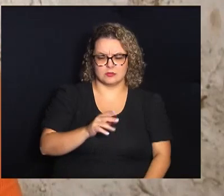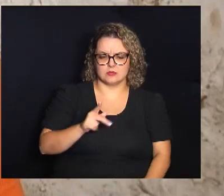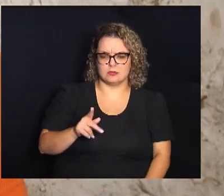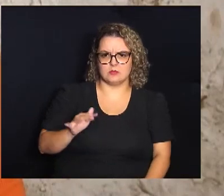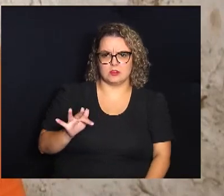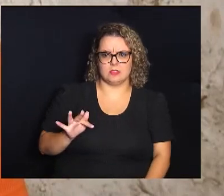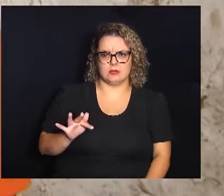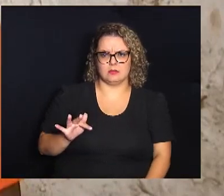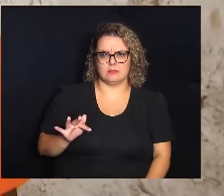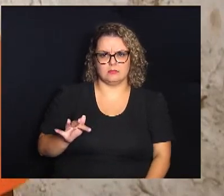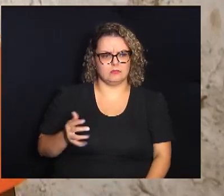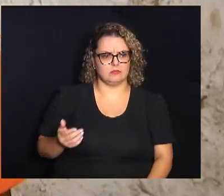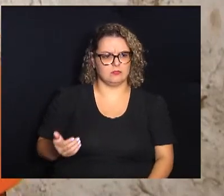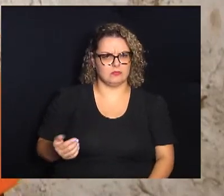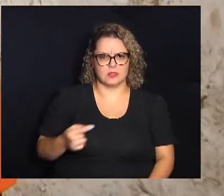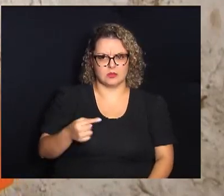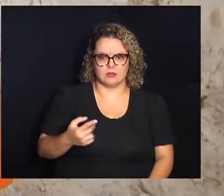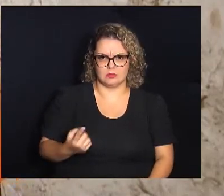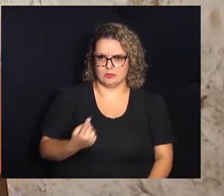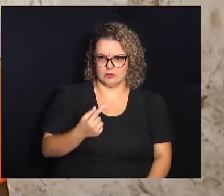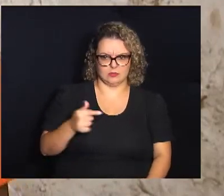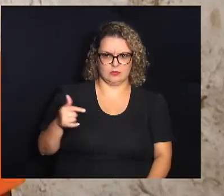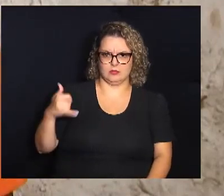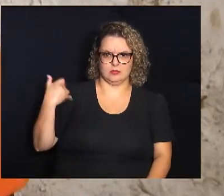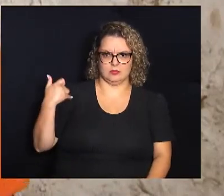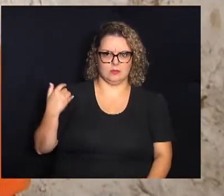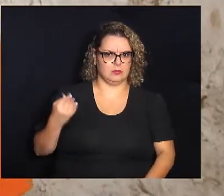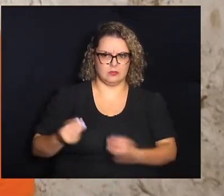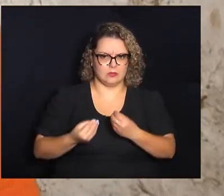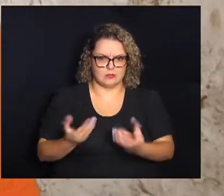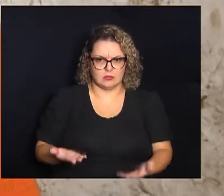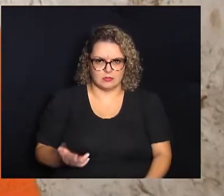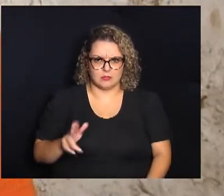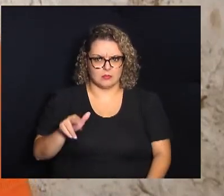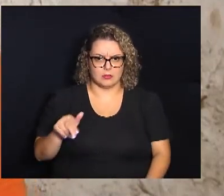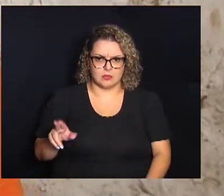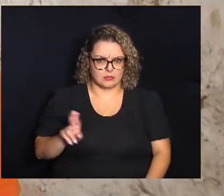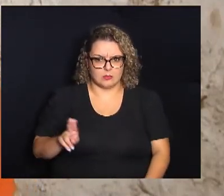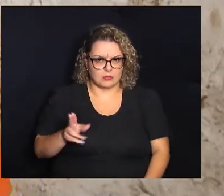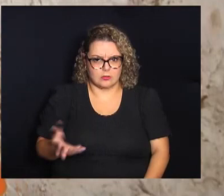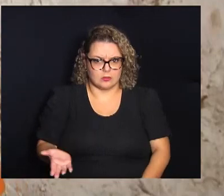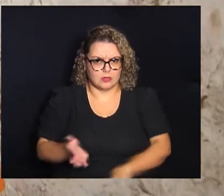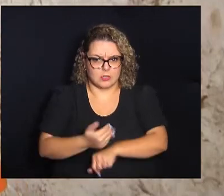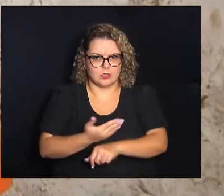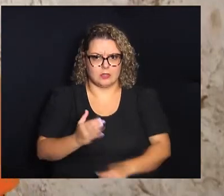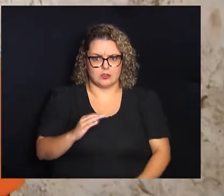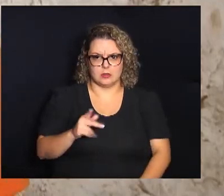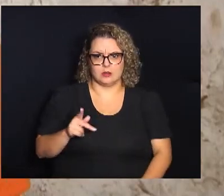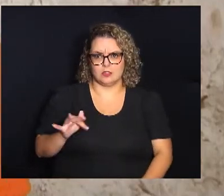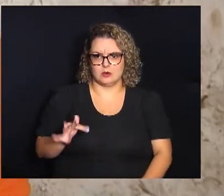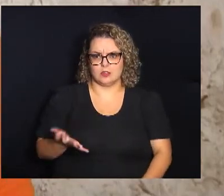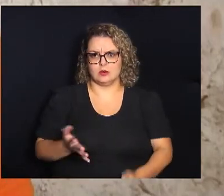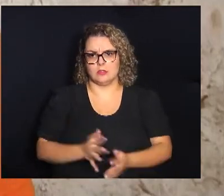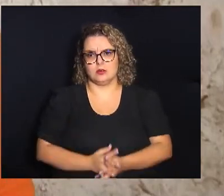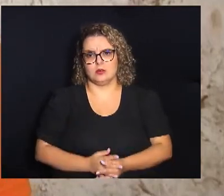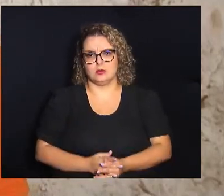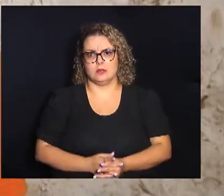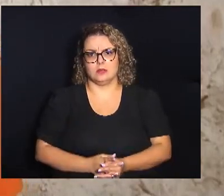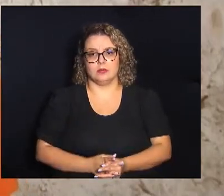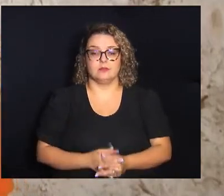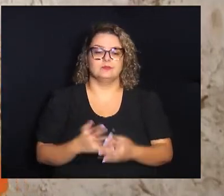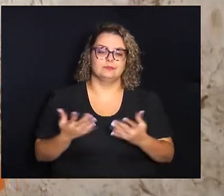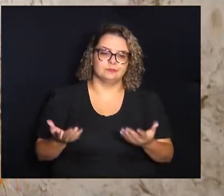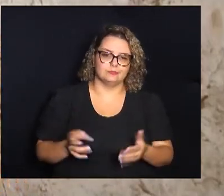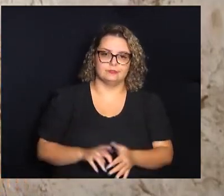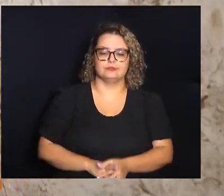inativo. E com 17 anos, falei, como, né? Eu nunca tinha utilizado antes o meu CPF. E foi aí que a gente